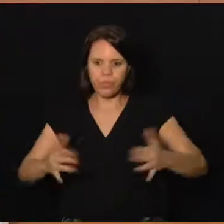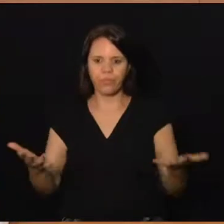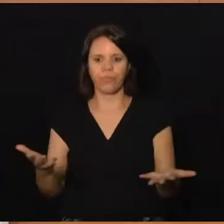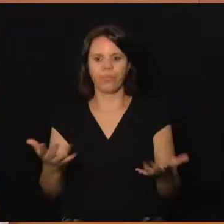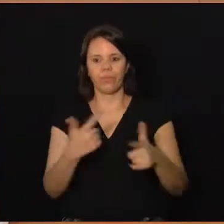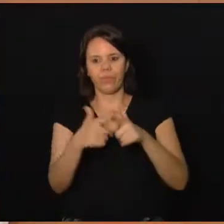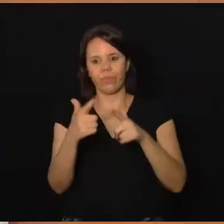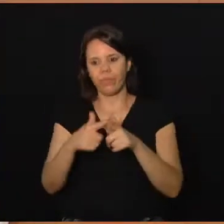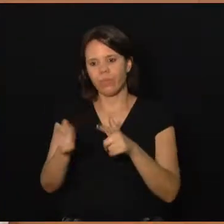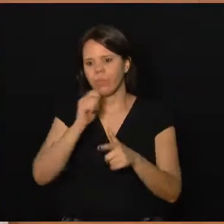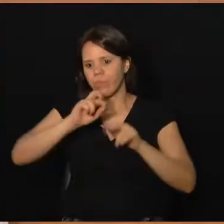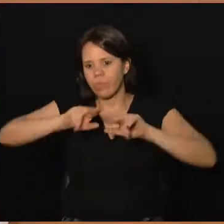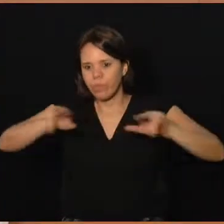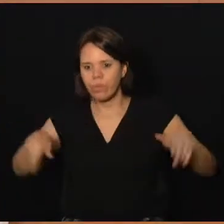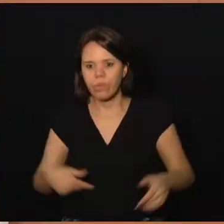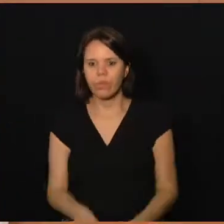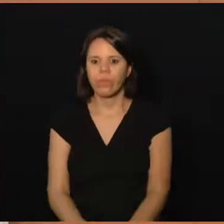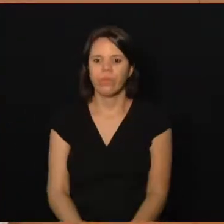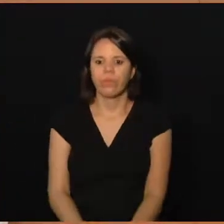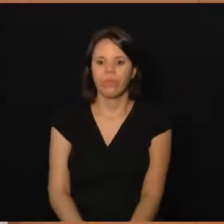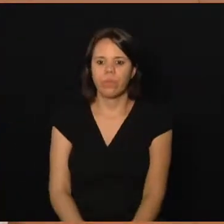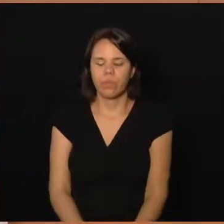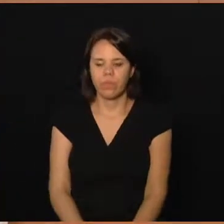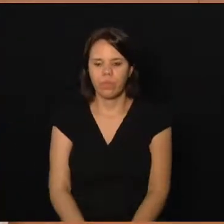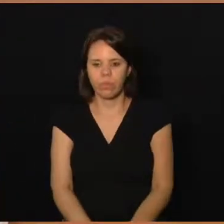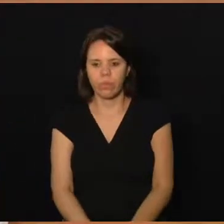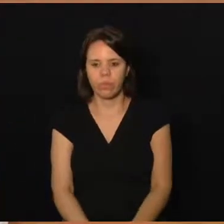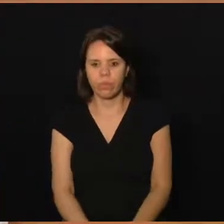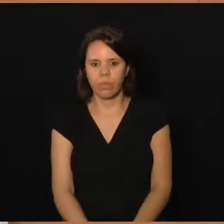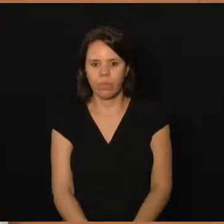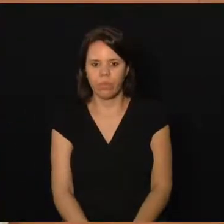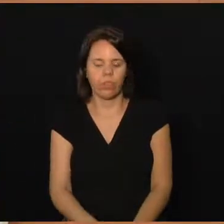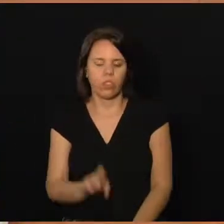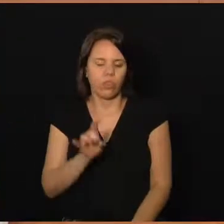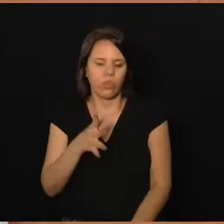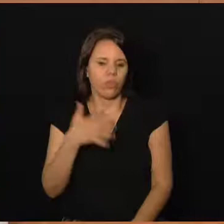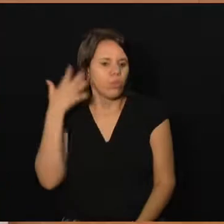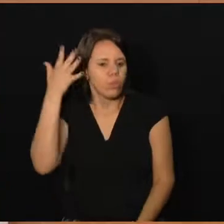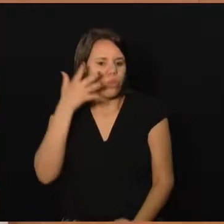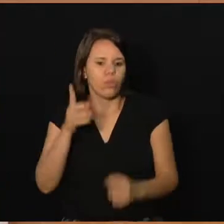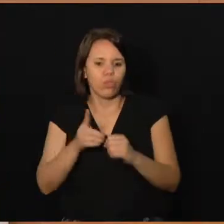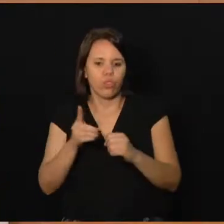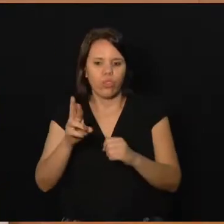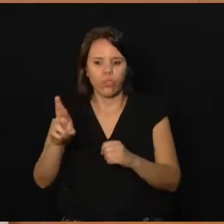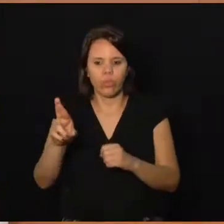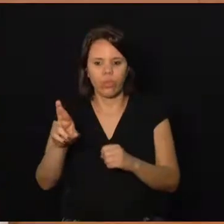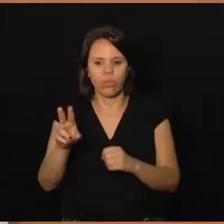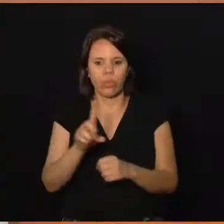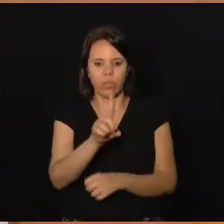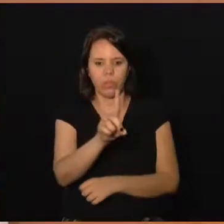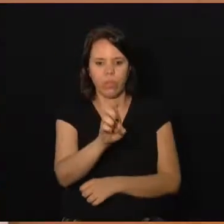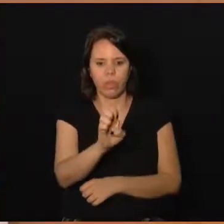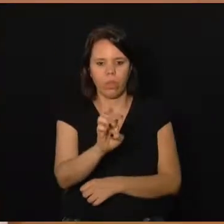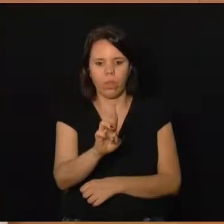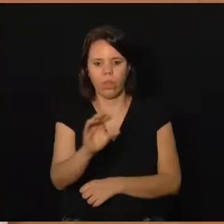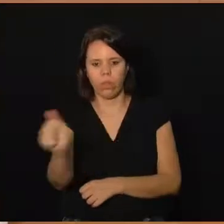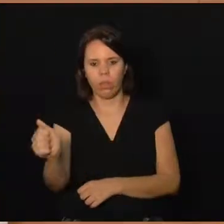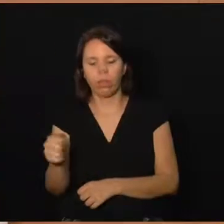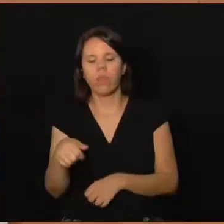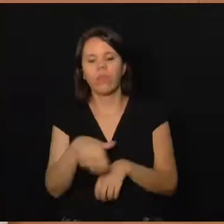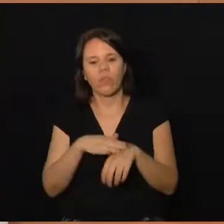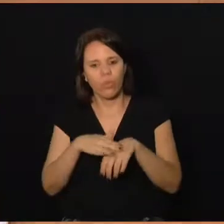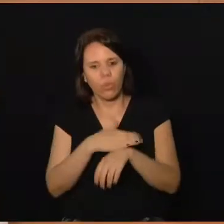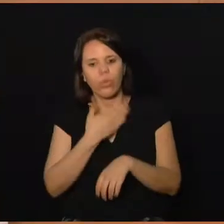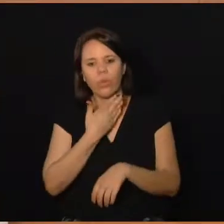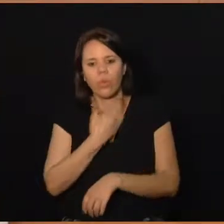das drogas. Então, posterior à palestra da doutora Débora, gostaria de conversar para a